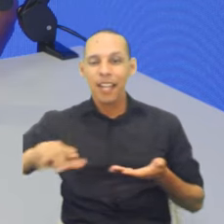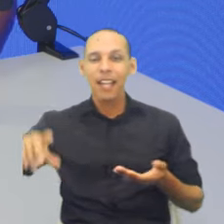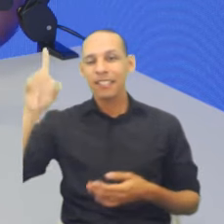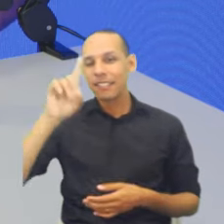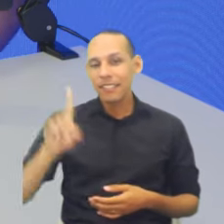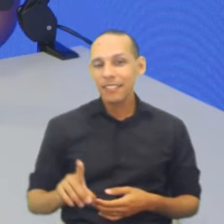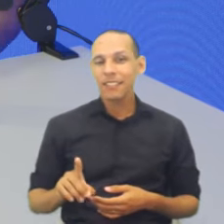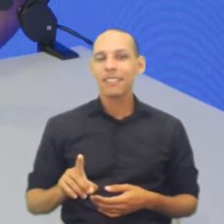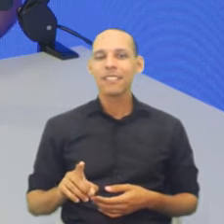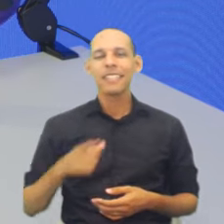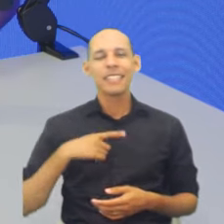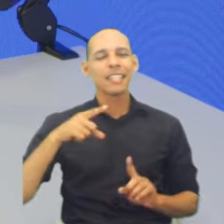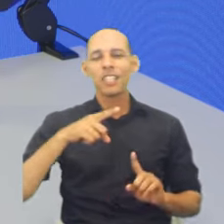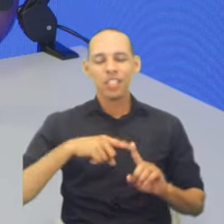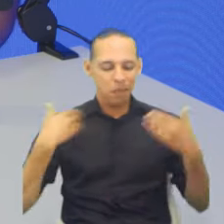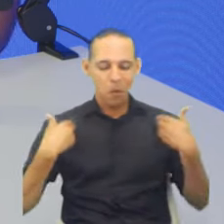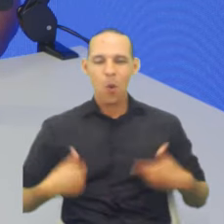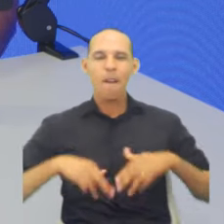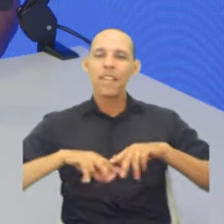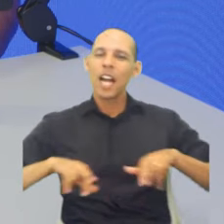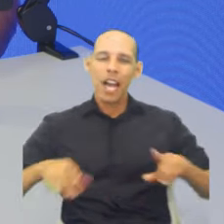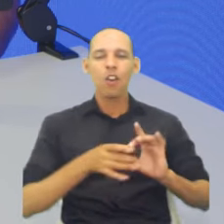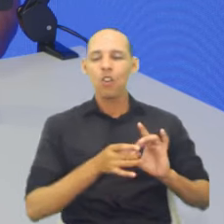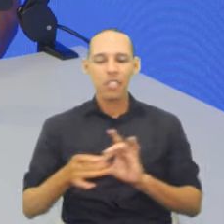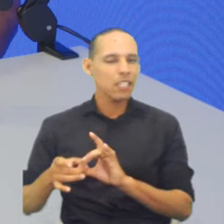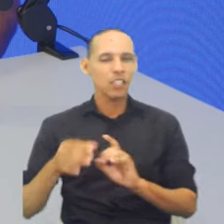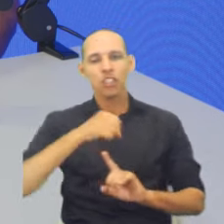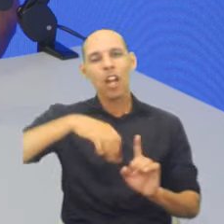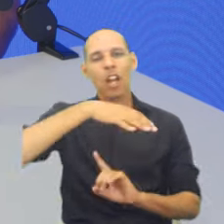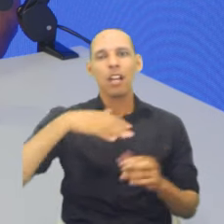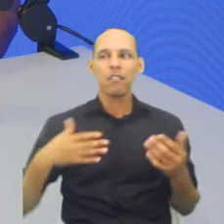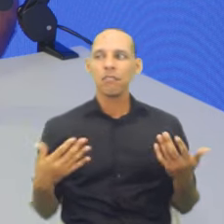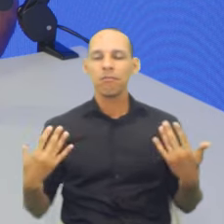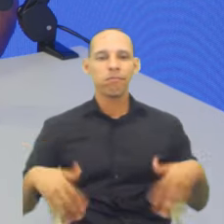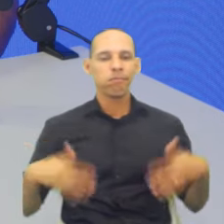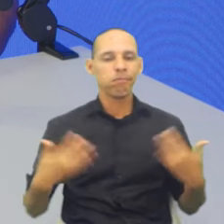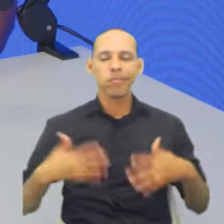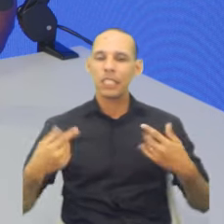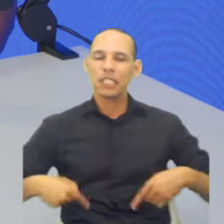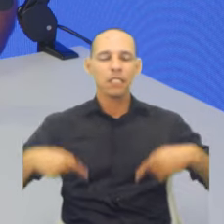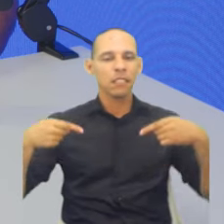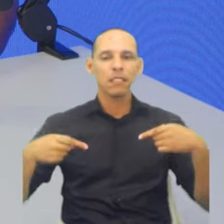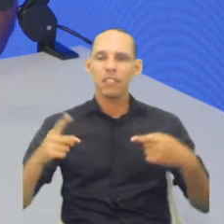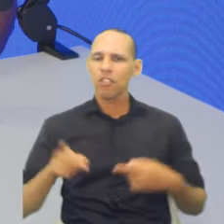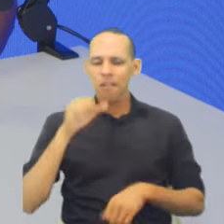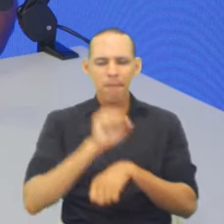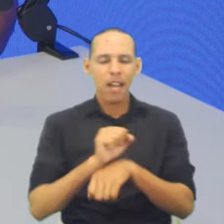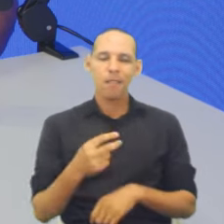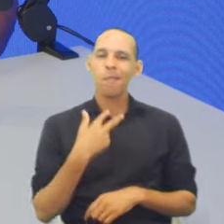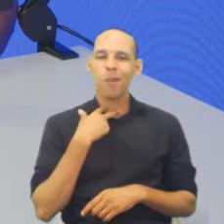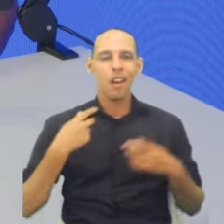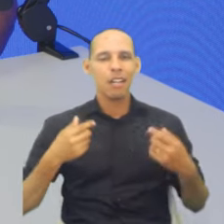né de fisiológico mais contexto social então é Um Desafio grande que a gente não pode parar né não pode